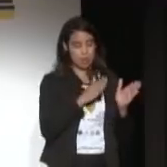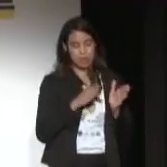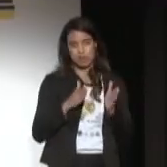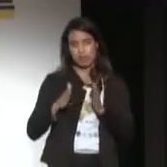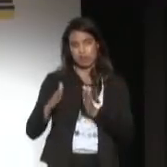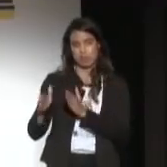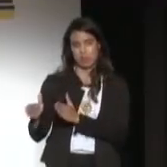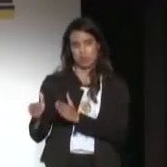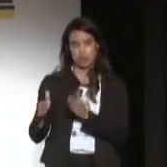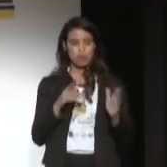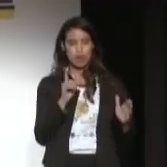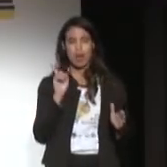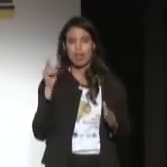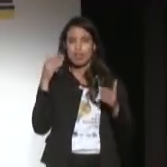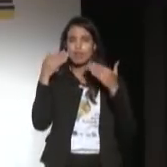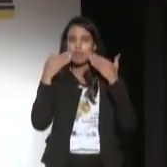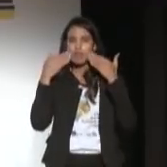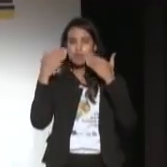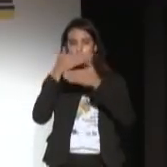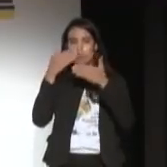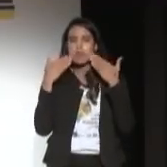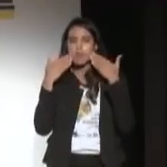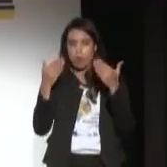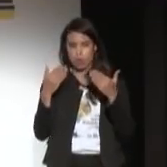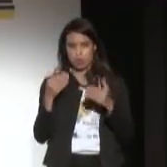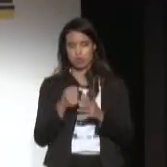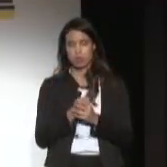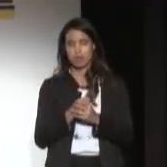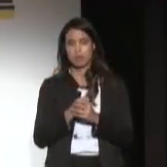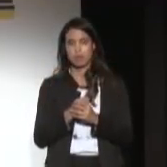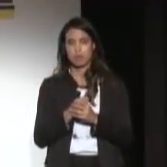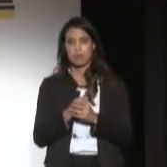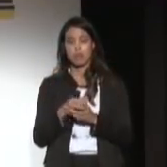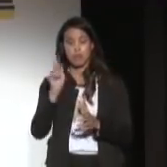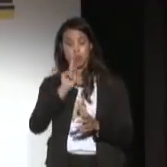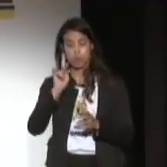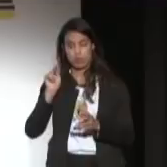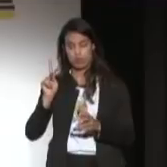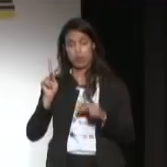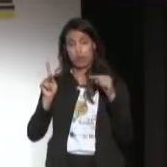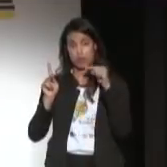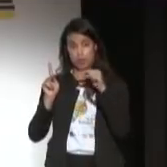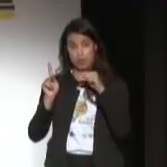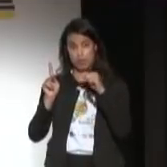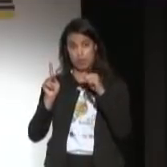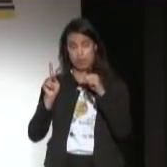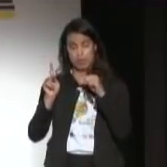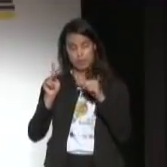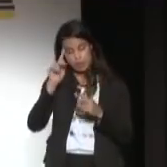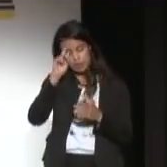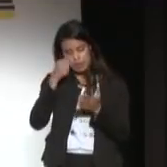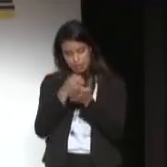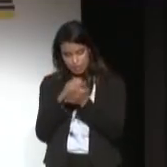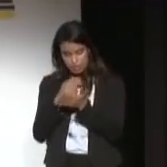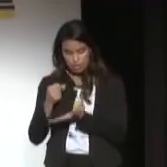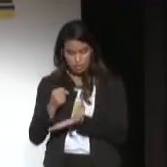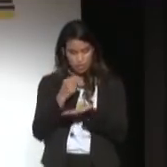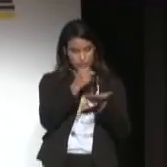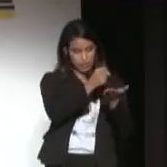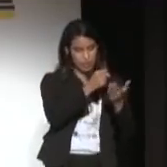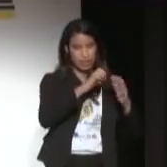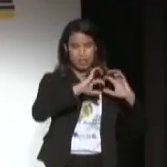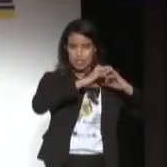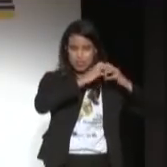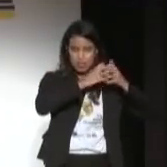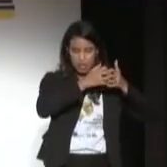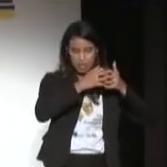estava discutindo que o professor, para levar determinados trabalhos ou construir determinadas habilidades,